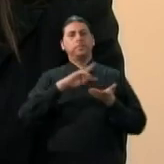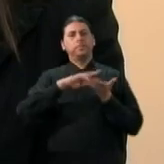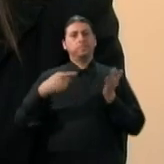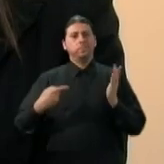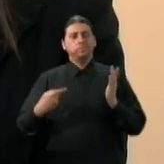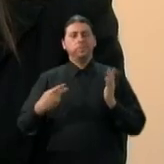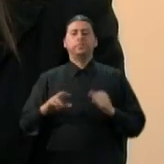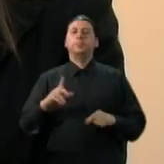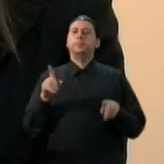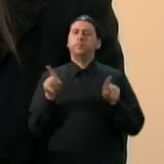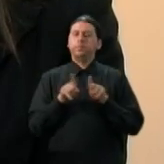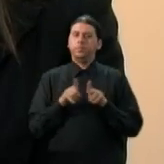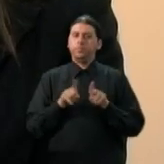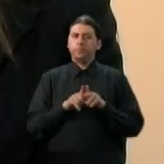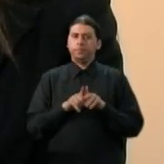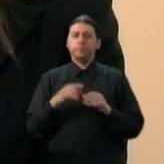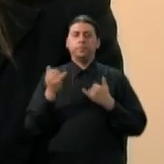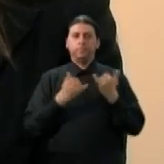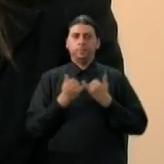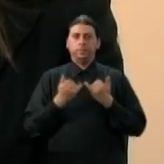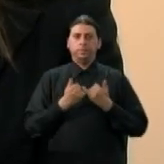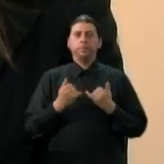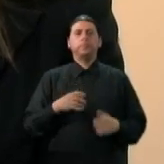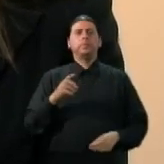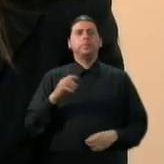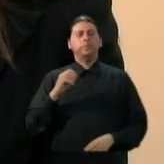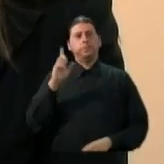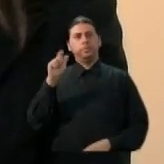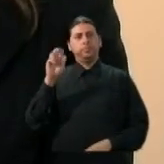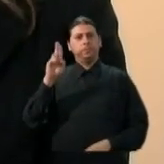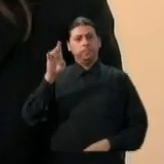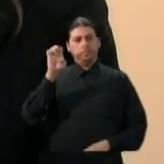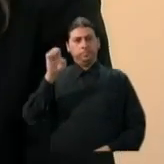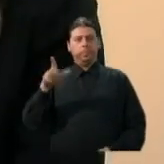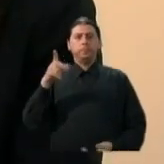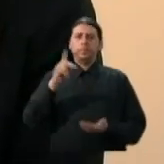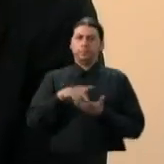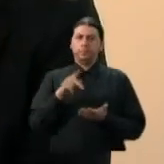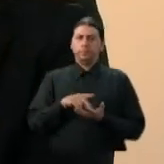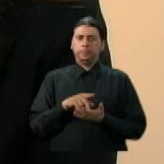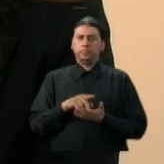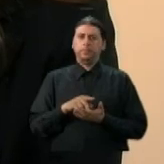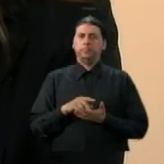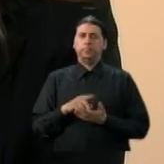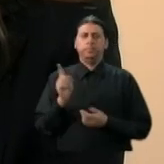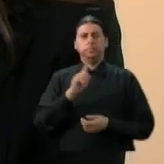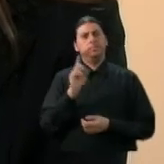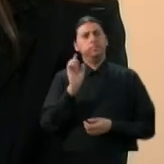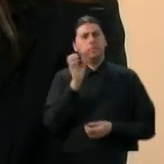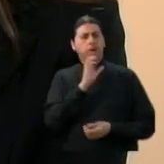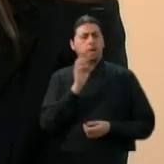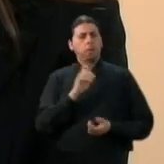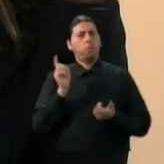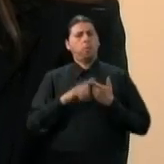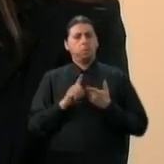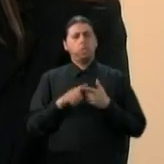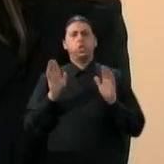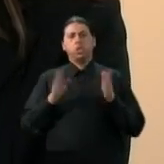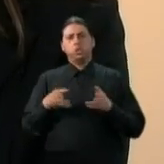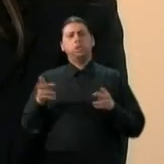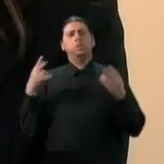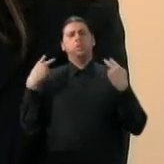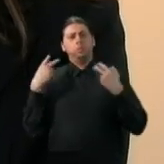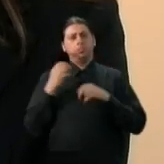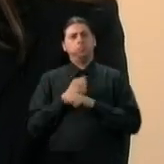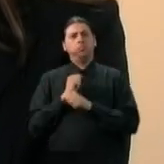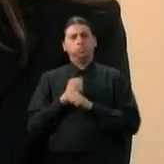né? O da dengue, realmente, ela está, quer dizer, não tão rápido, porque a dengue existe, né? Os primeiros casos no Brasil